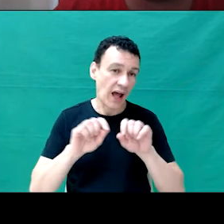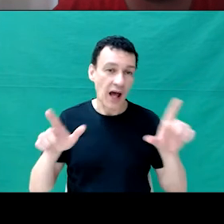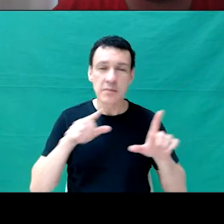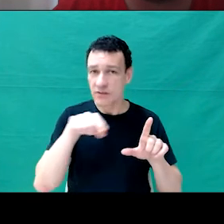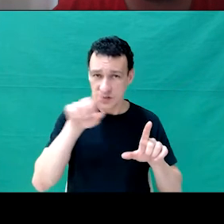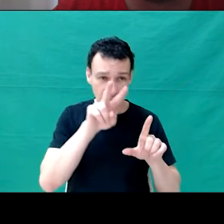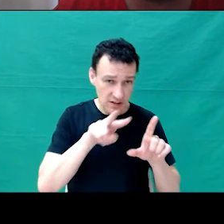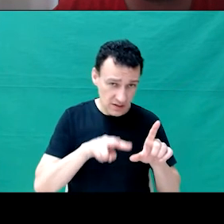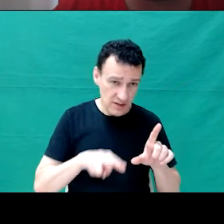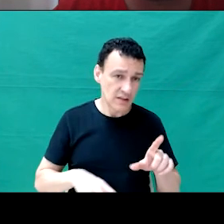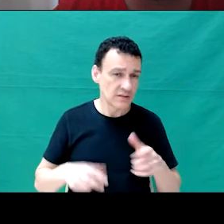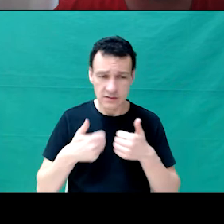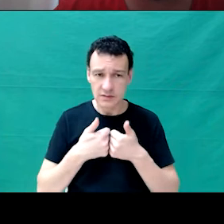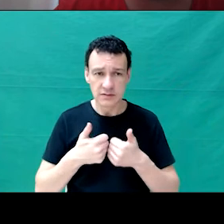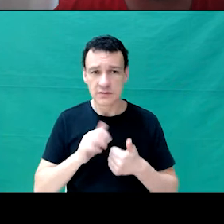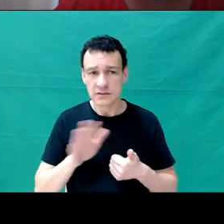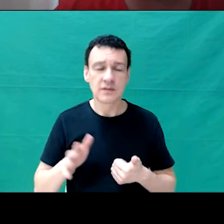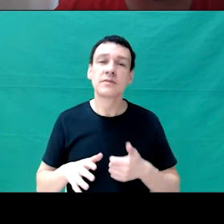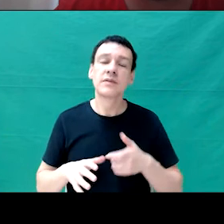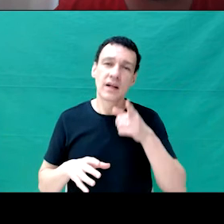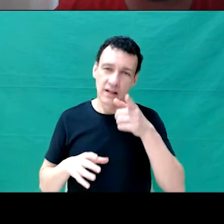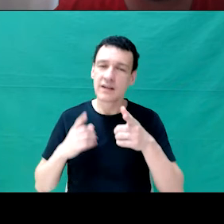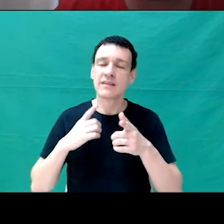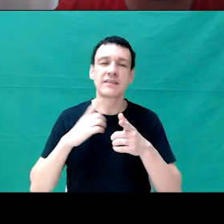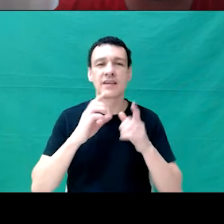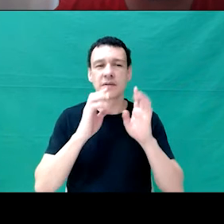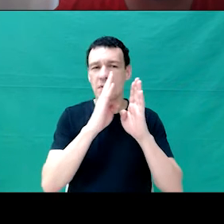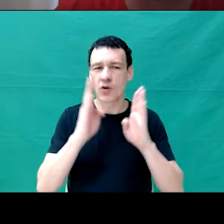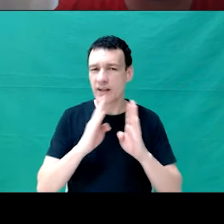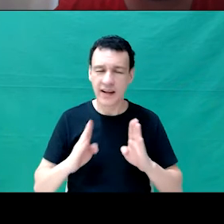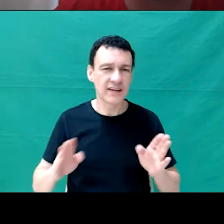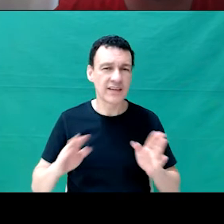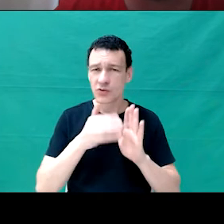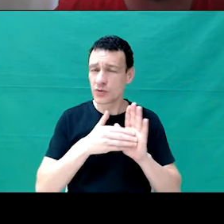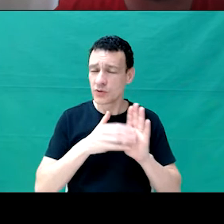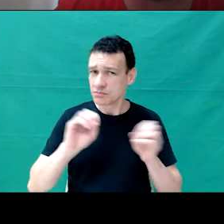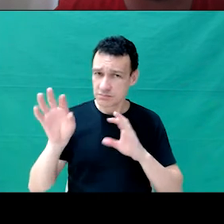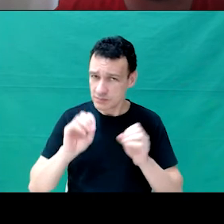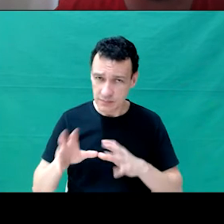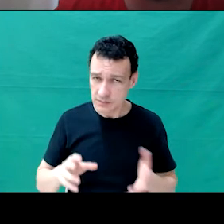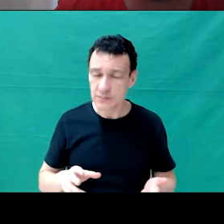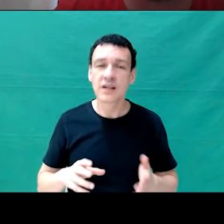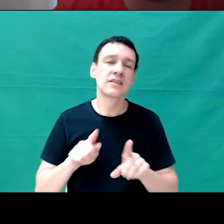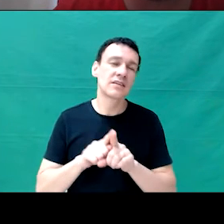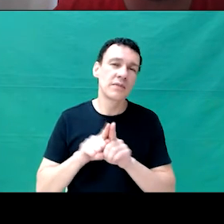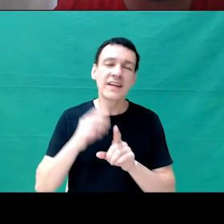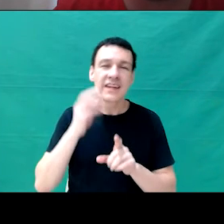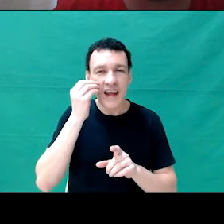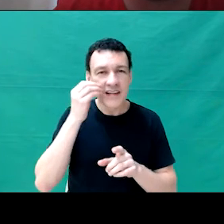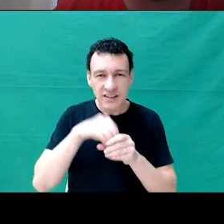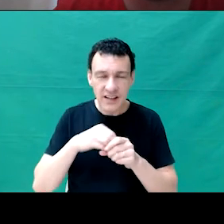olhada. Ele tem todas as bibliotecas que são importadas, tem os casos de testes, abrir o navegador,